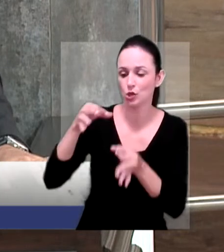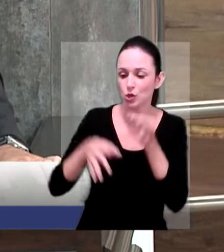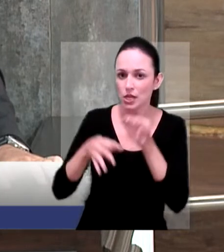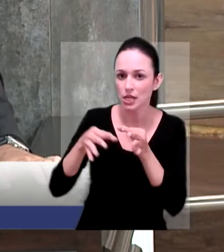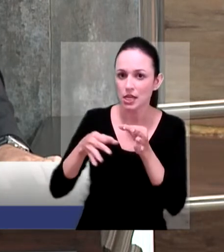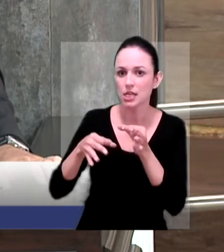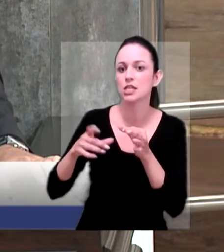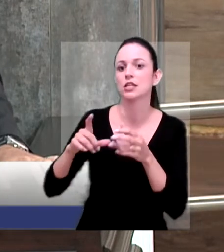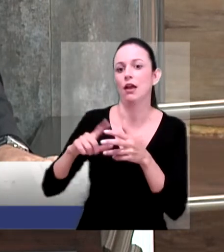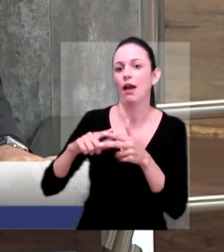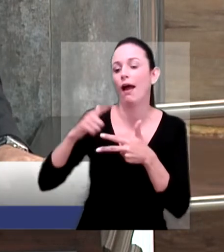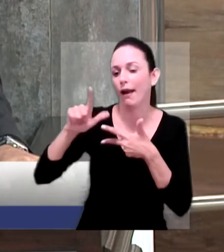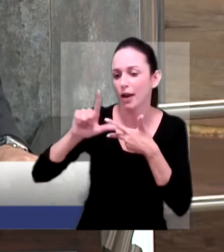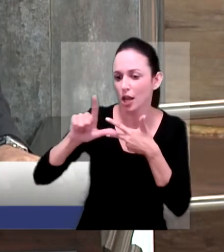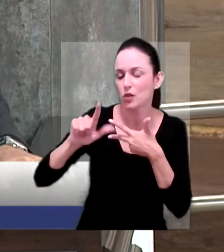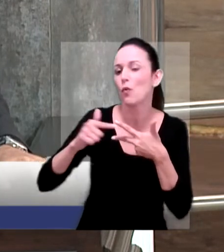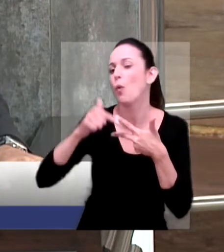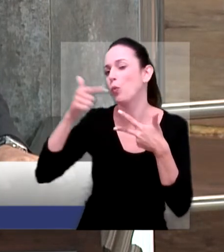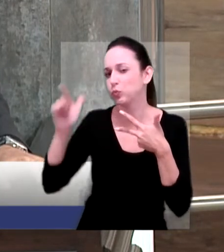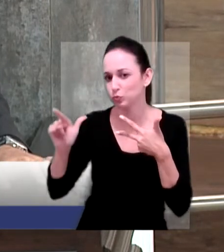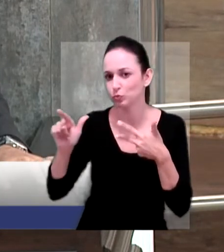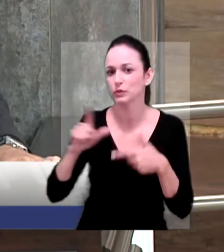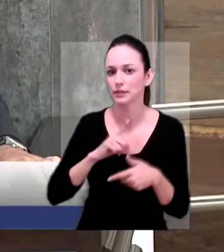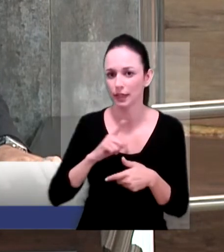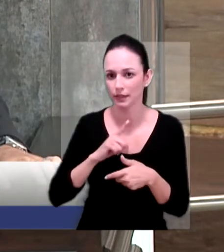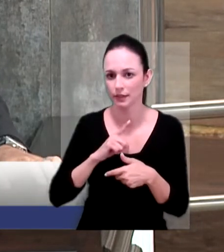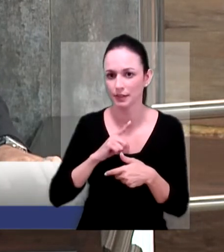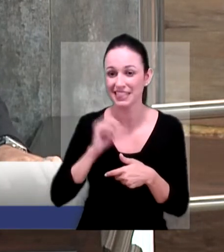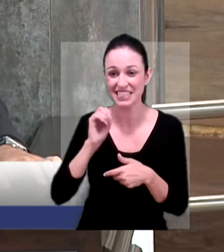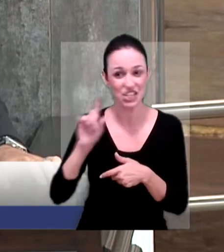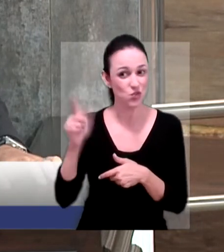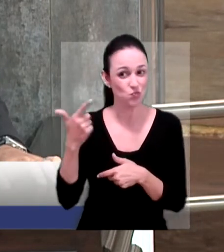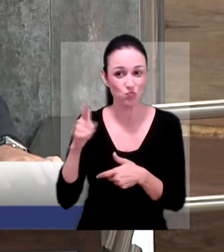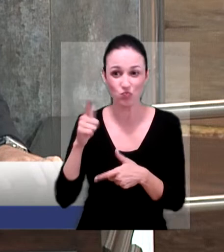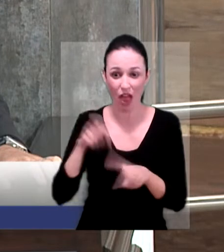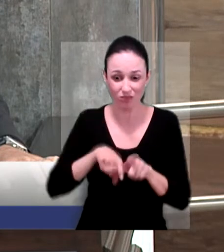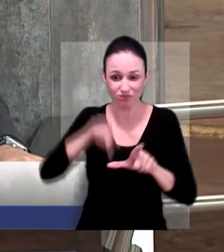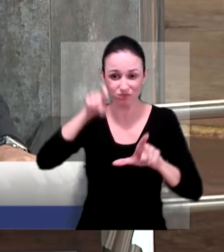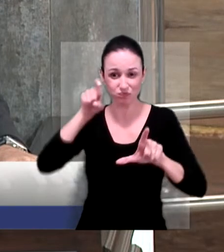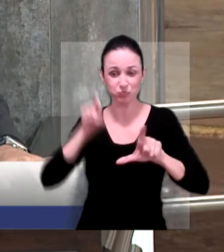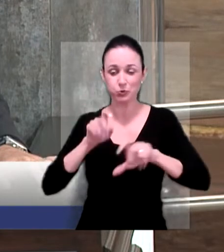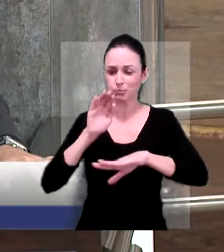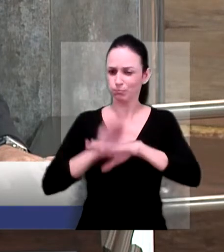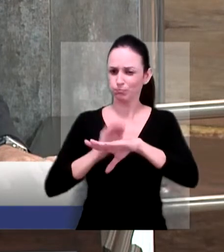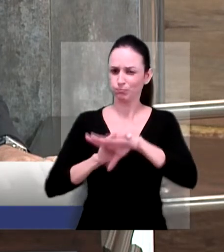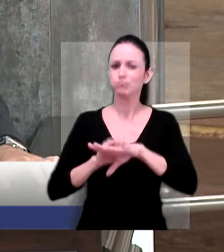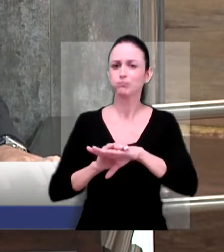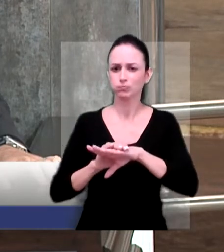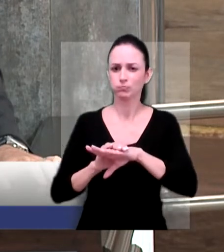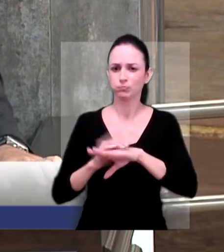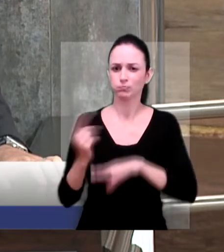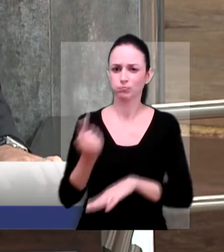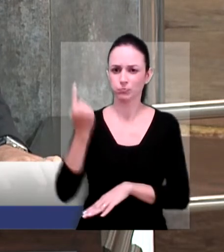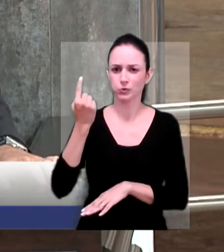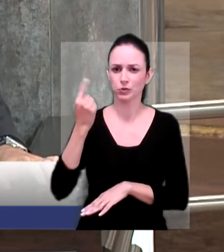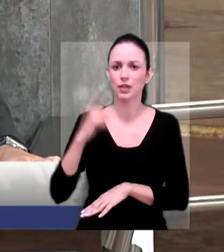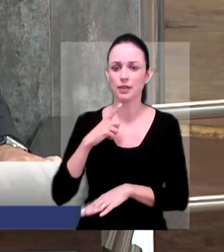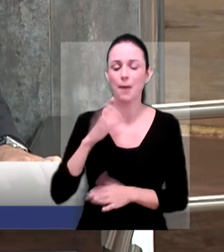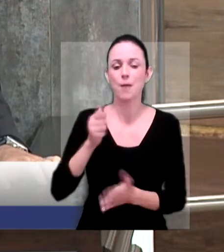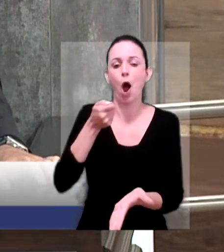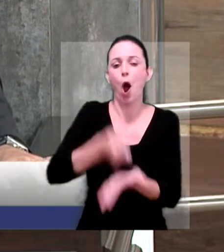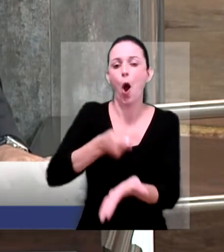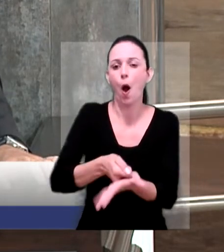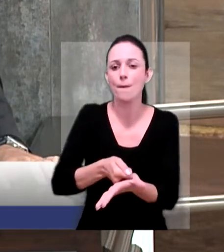Câmara não tiver autonomia sobre isso daí, nós temos quem pode cobrar e colocar no eixo. E se